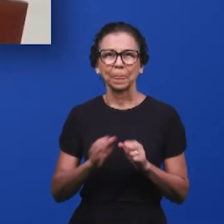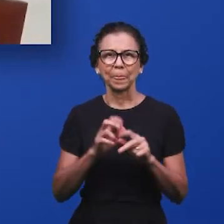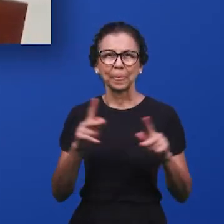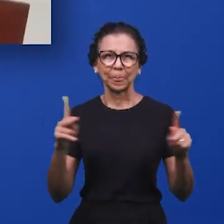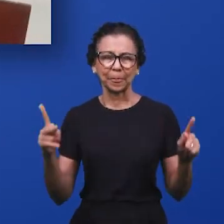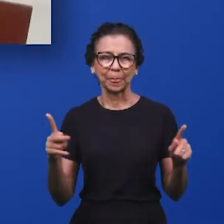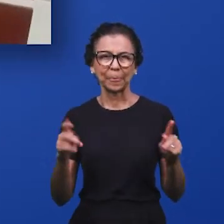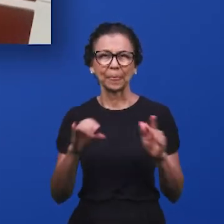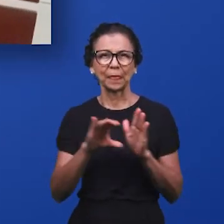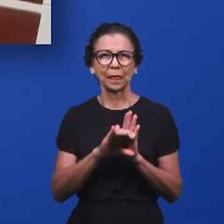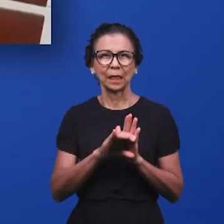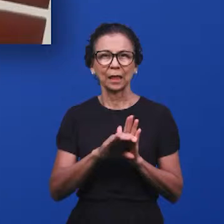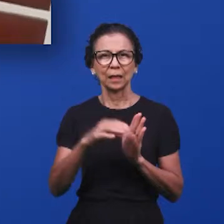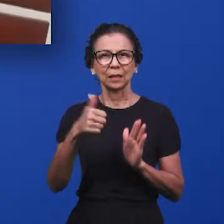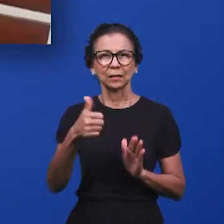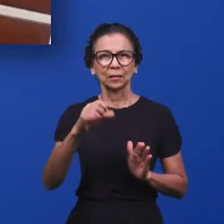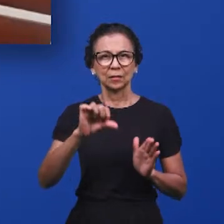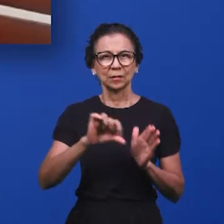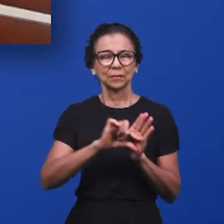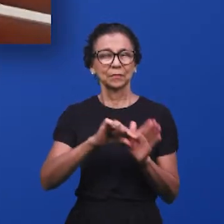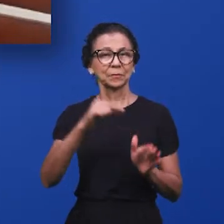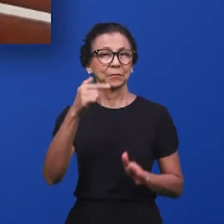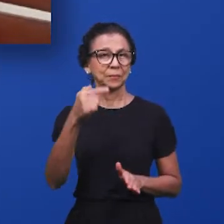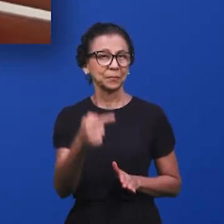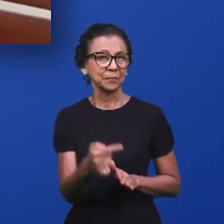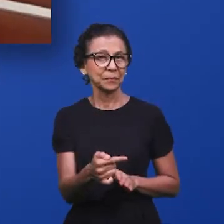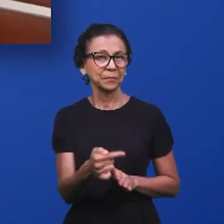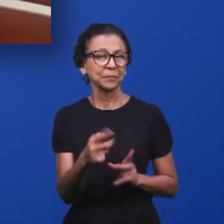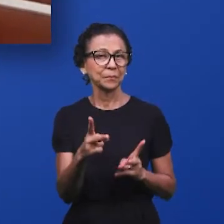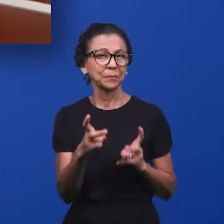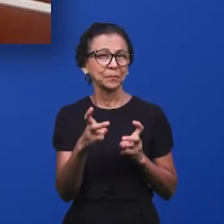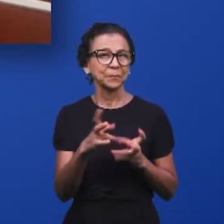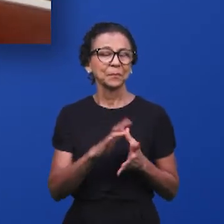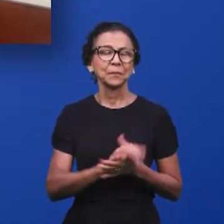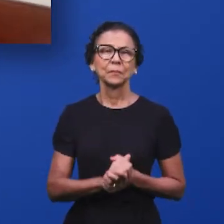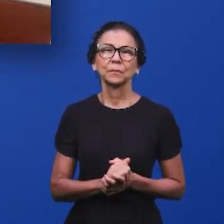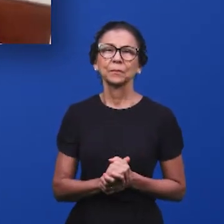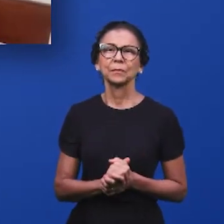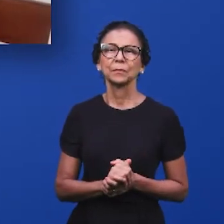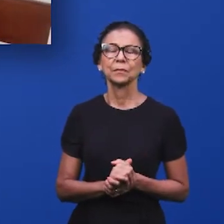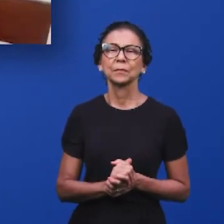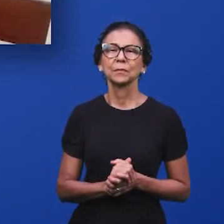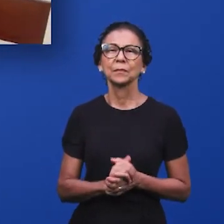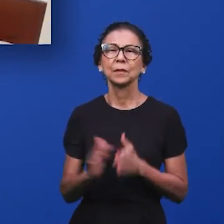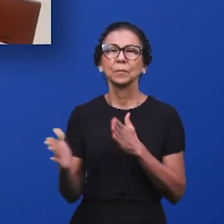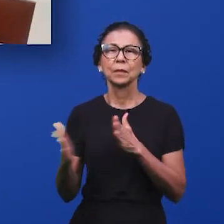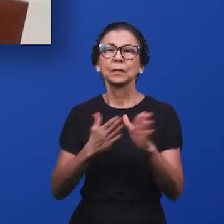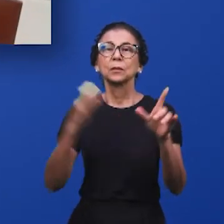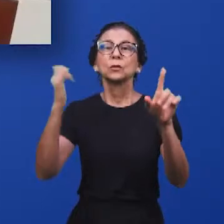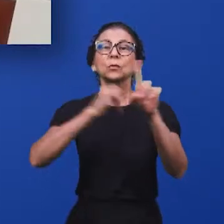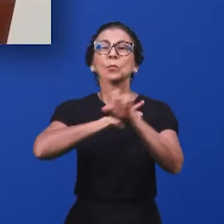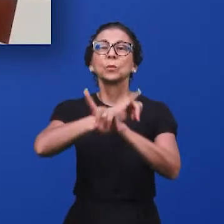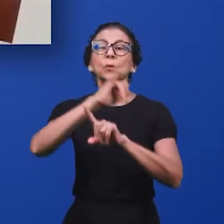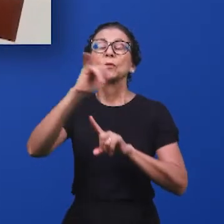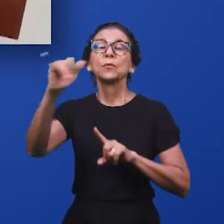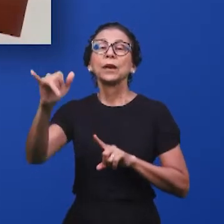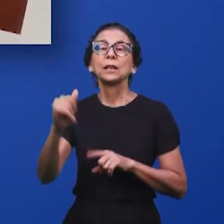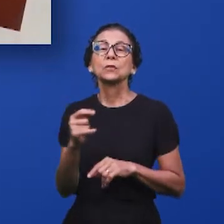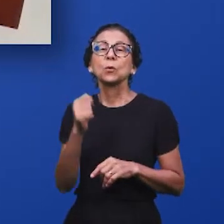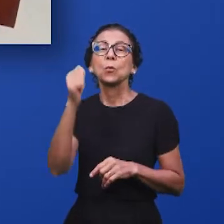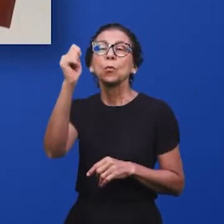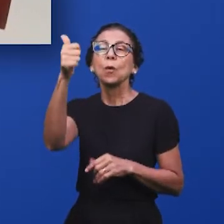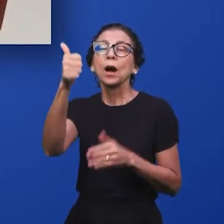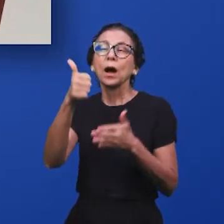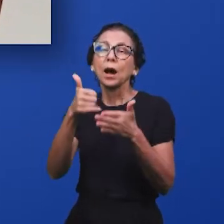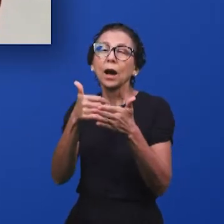Lendo o Apocalipse, capítulo 19, verso 7, identifique o momento profético que estamos prestes a